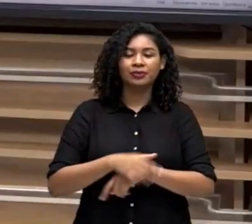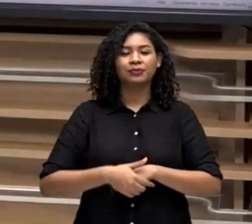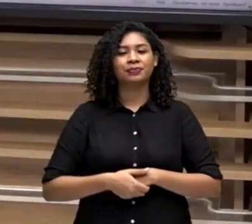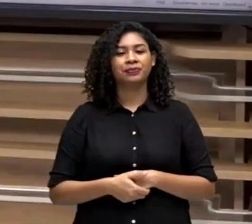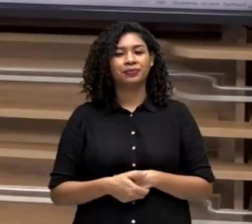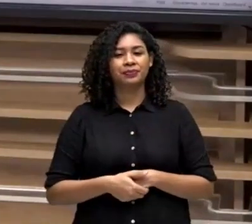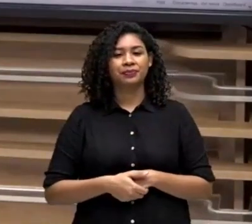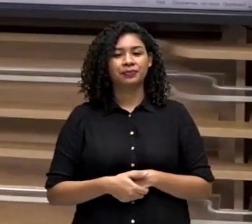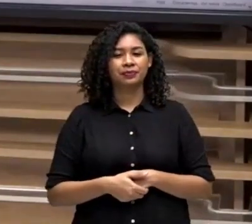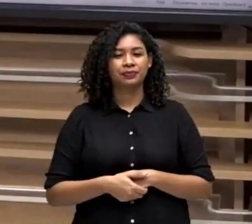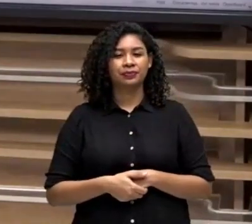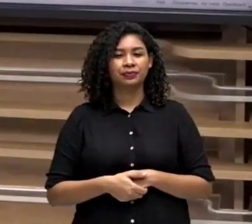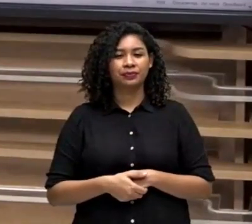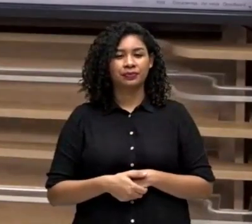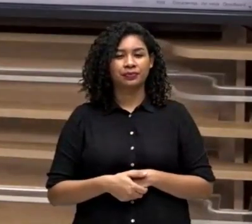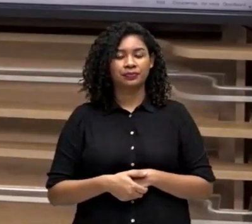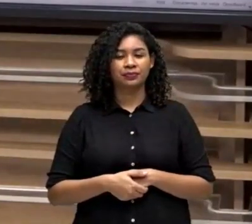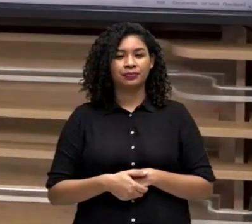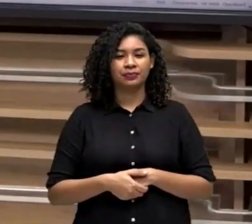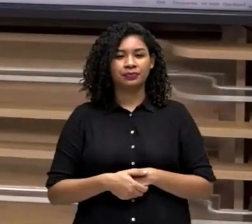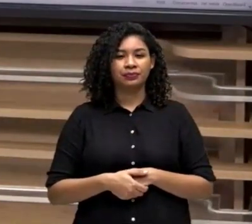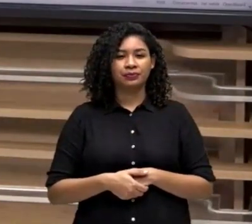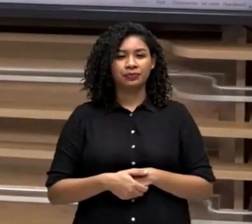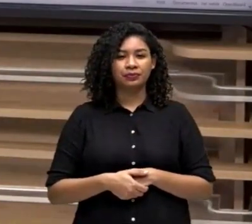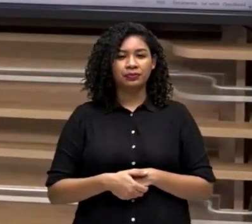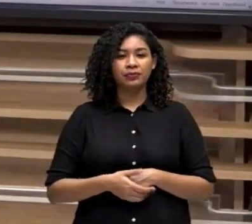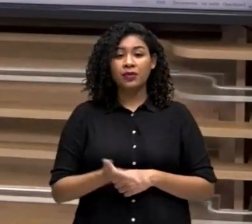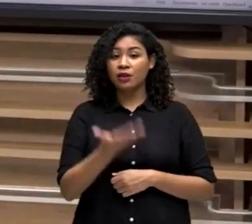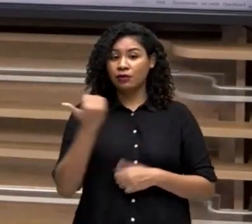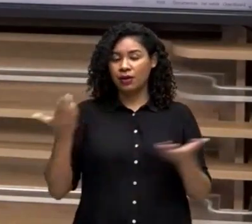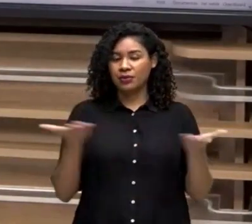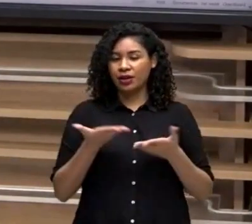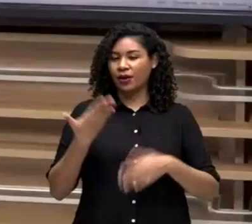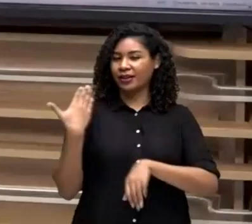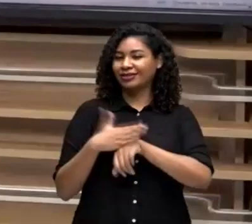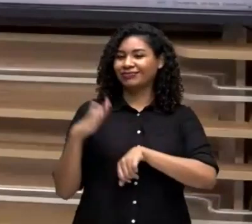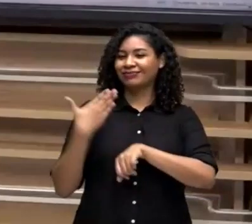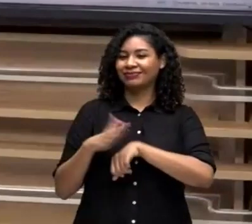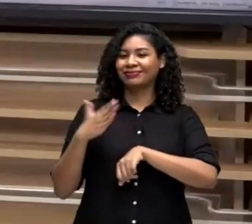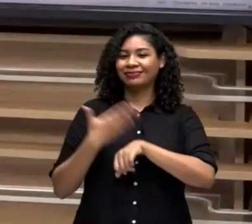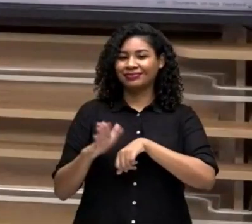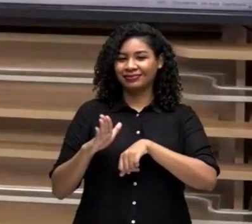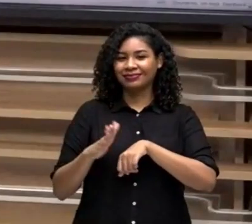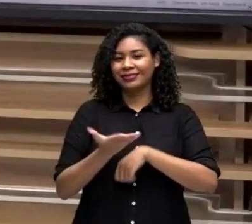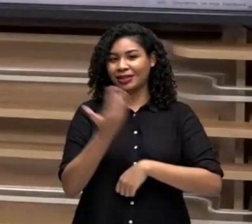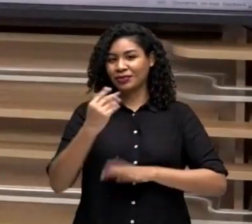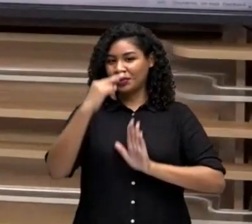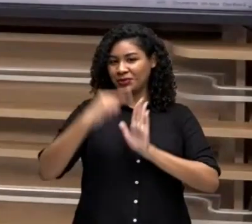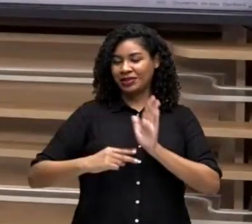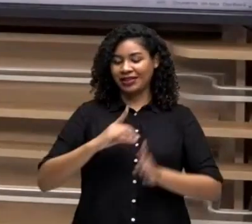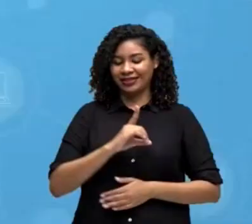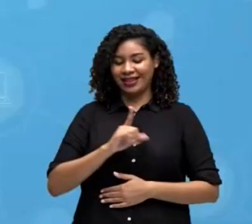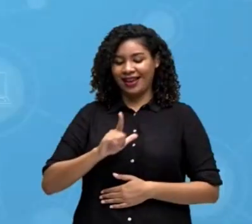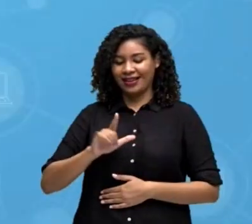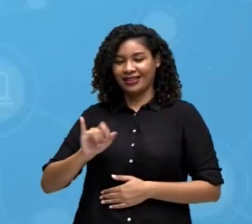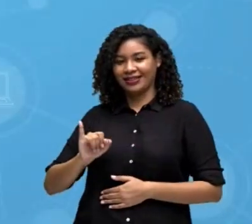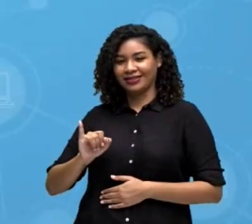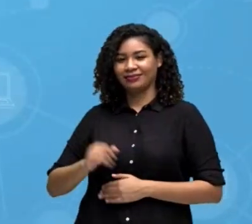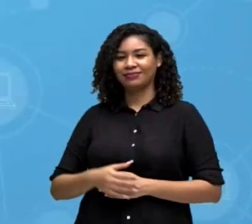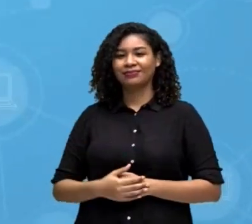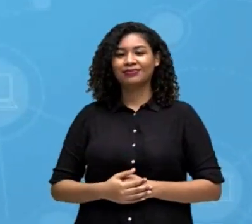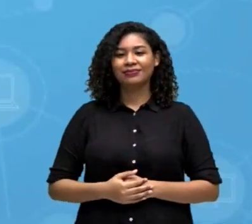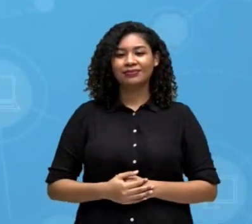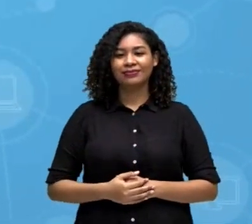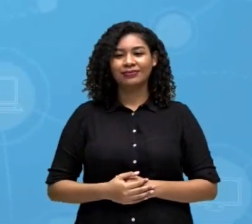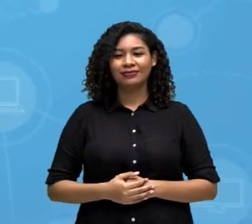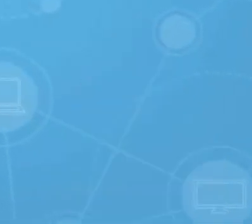base 10 e vice-versa. Vamos agora à nossa prática? Verifique agora a nossa DLI.